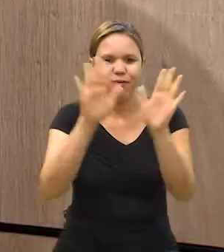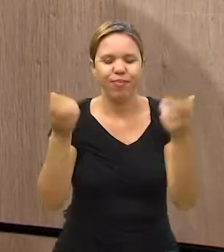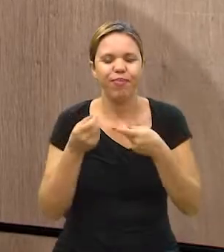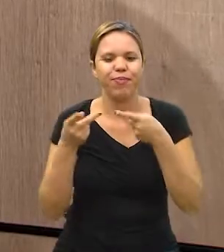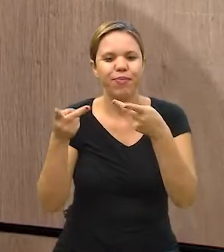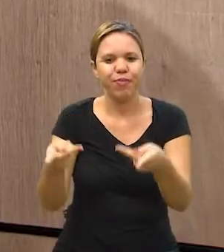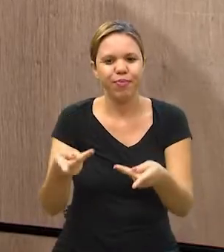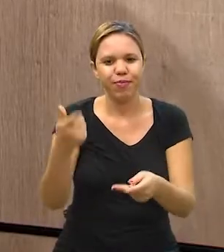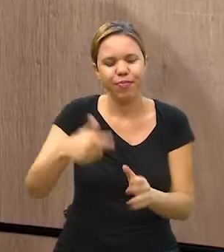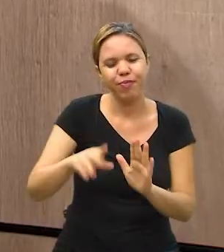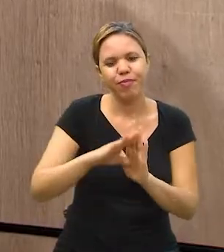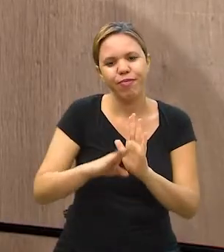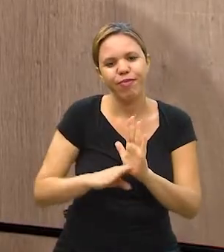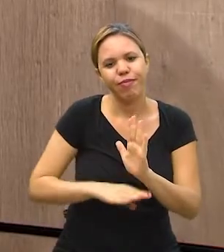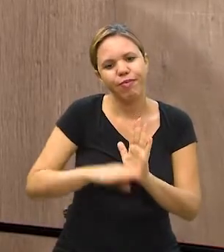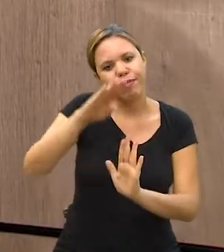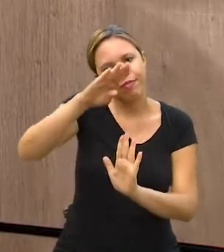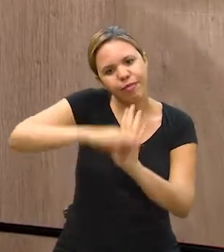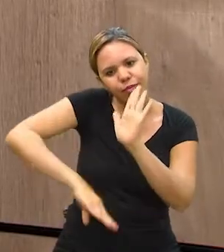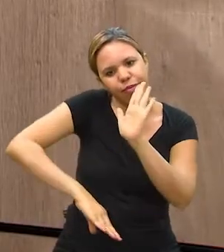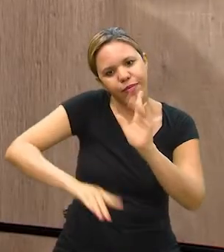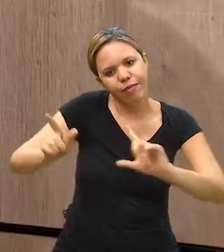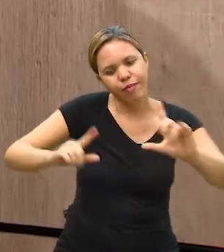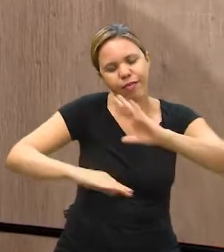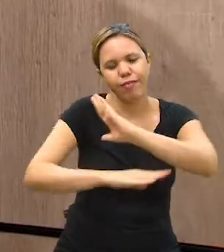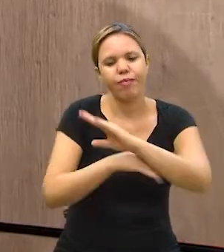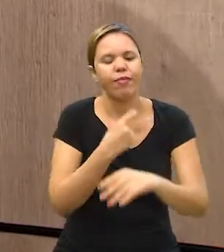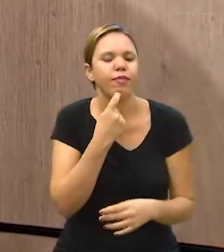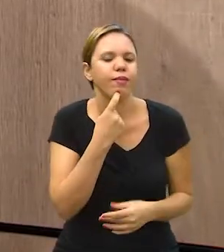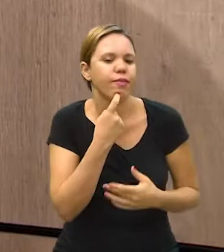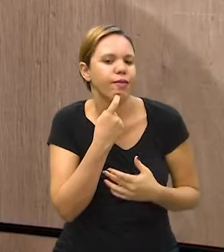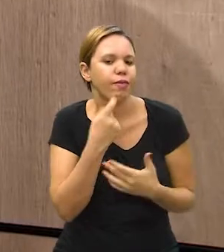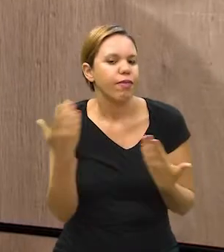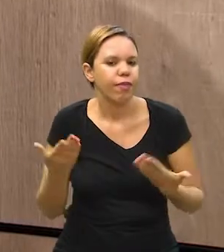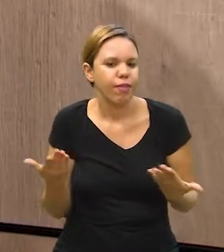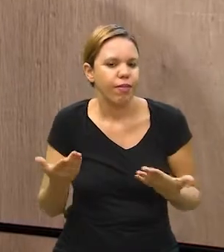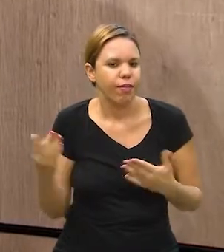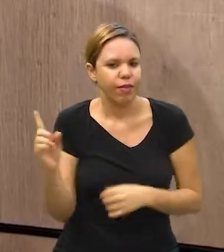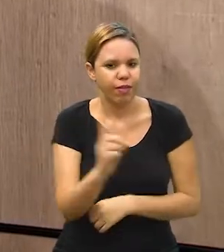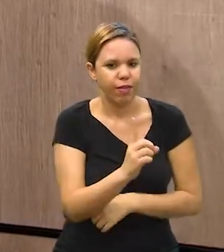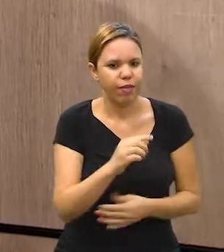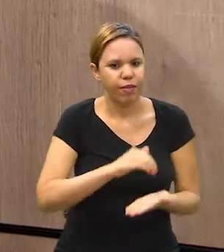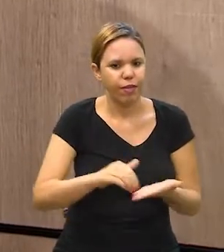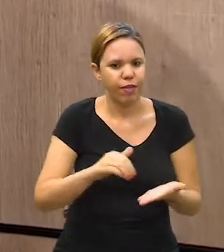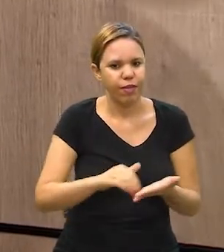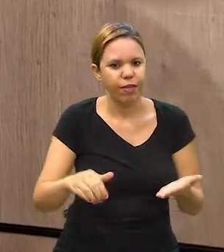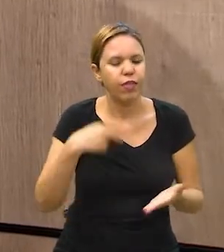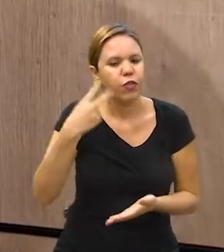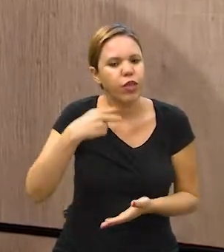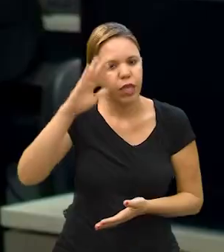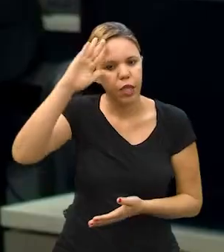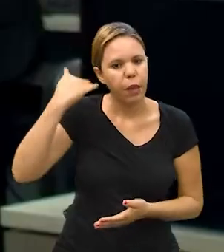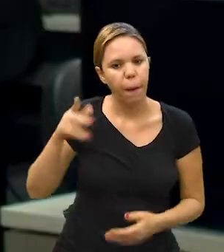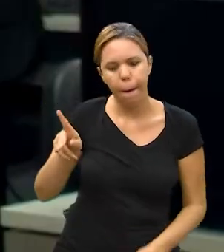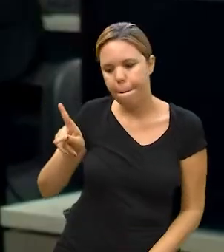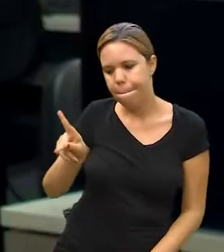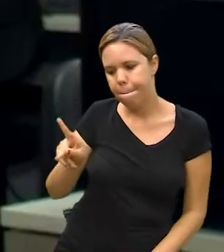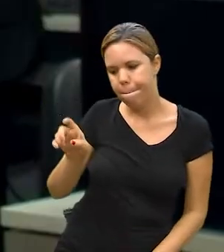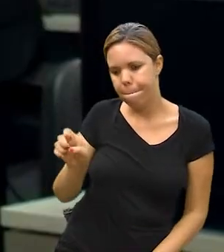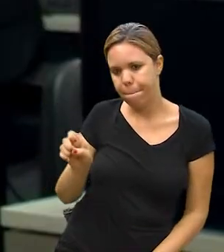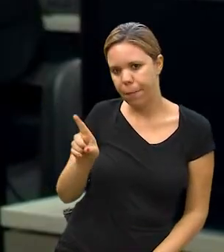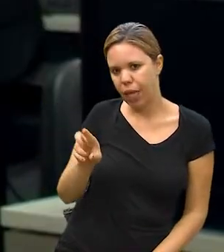Olá, seja bem-vindo a mais um programa em pauta aqui na TV Câmara Campinas. Hoje nós viemos até o gabinete do vereador Pedro Tourinho do PT,